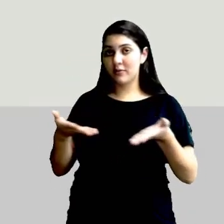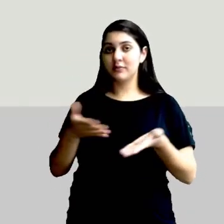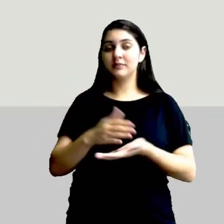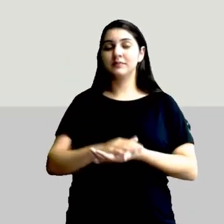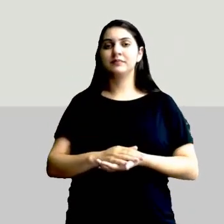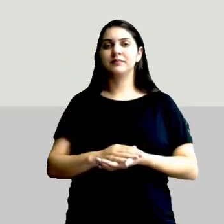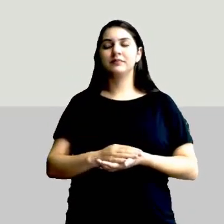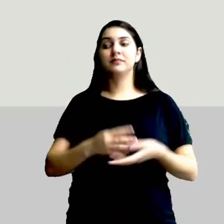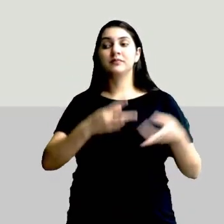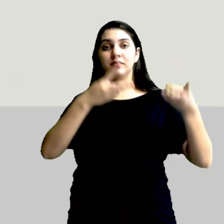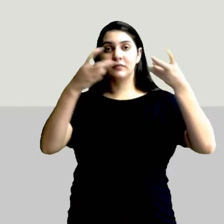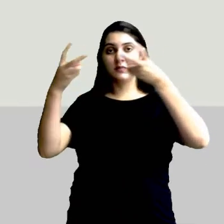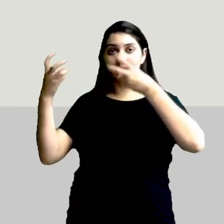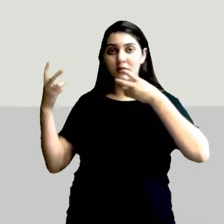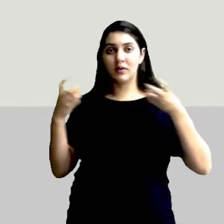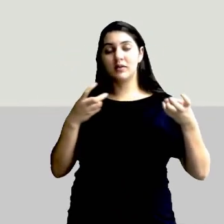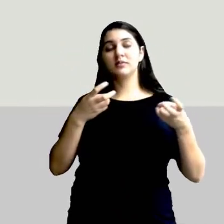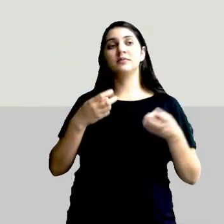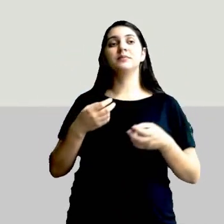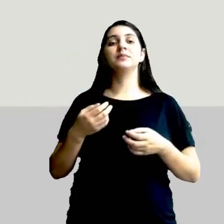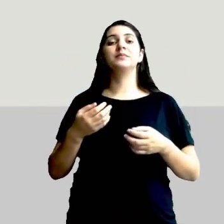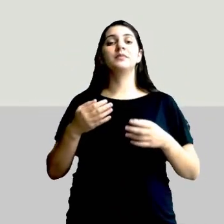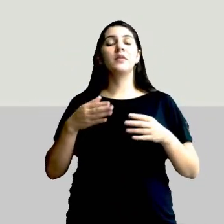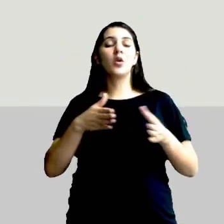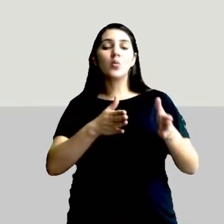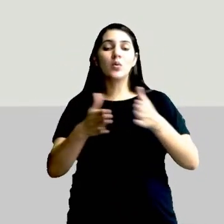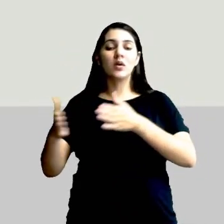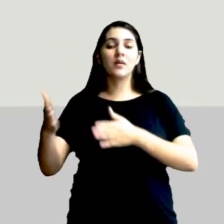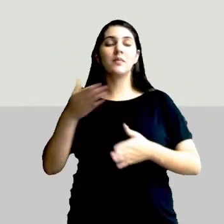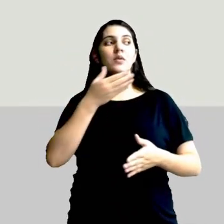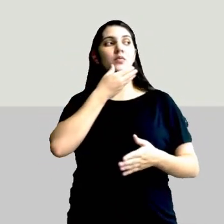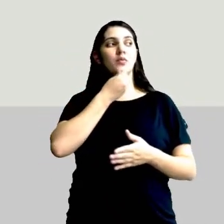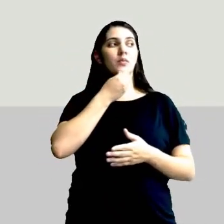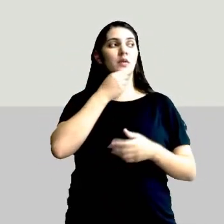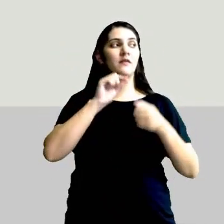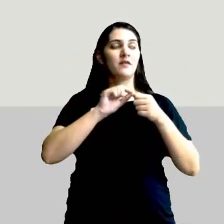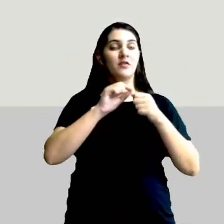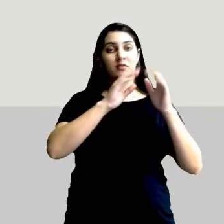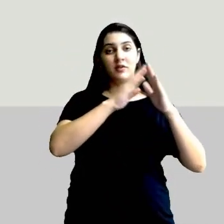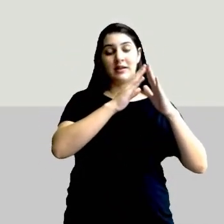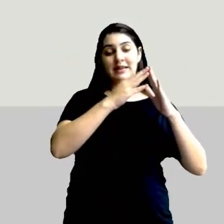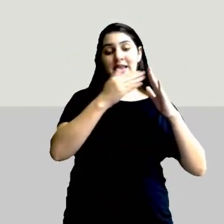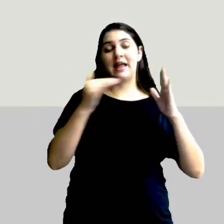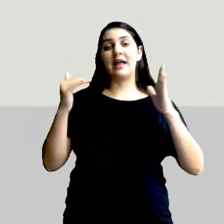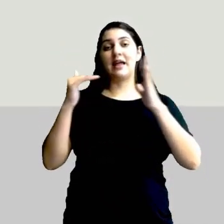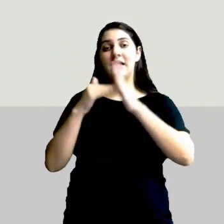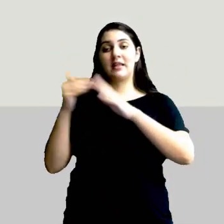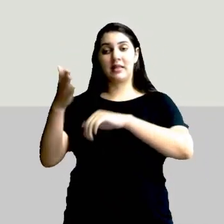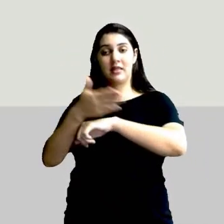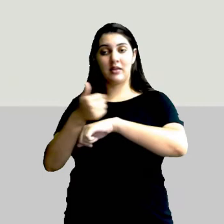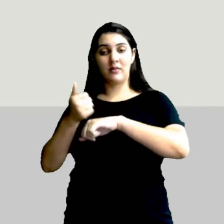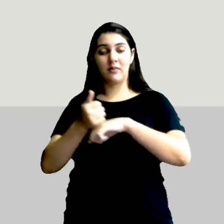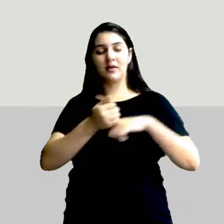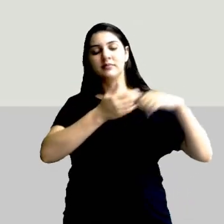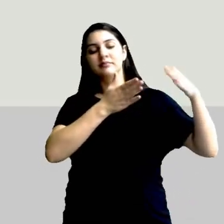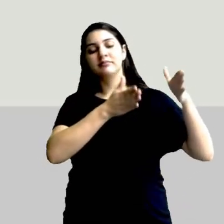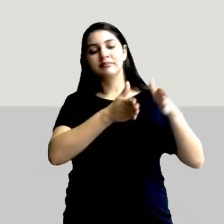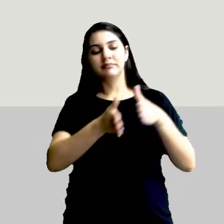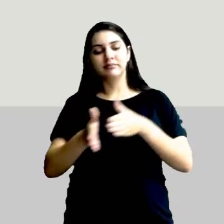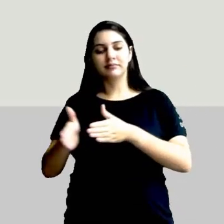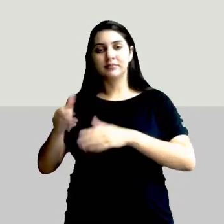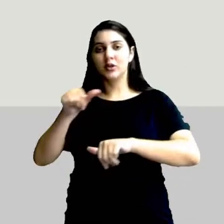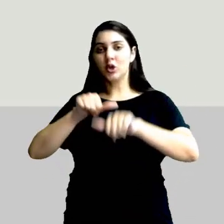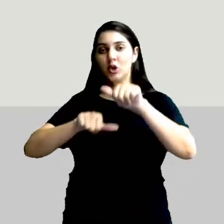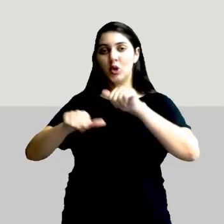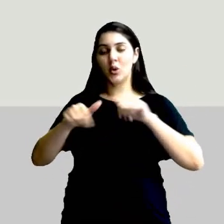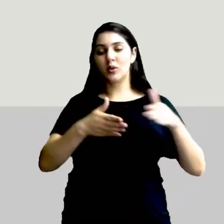lá. Observe o trajeto que Caio fez da sua casa até o parque. Durante seu percurso, ele muda de